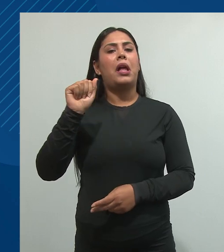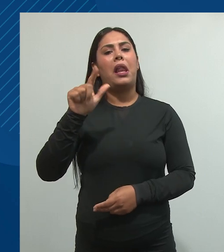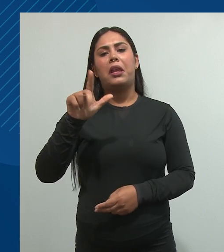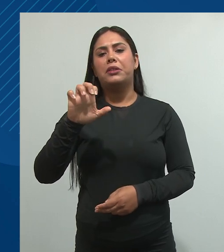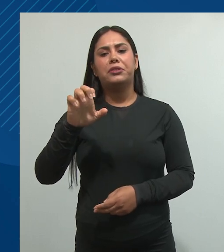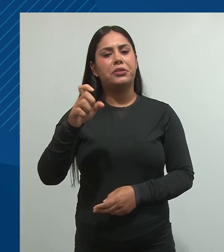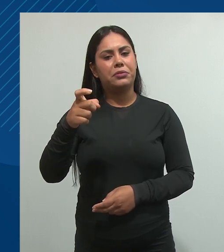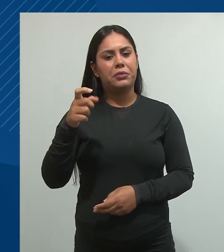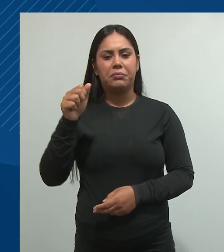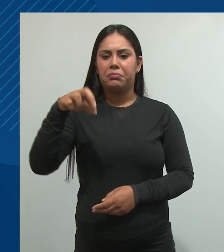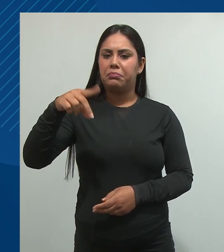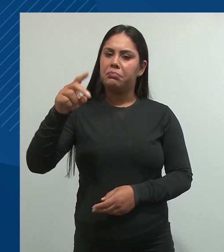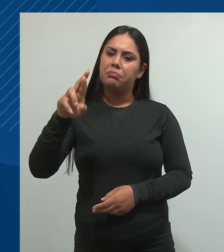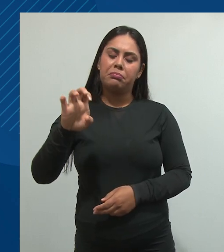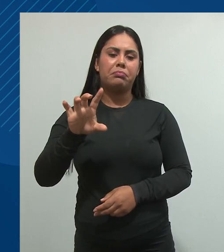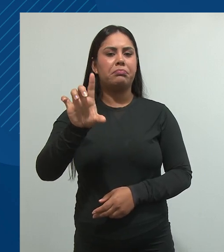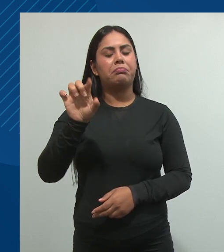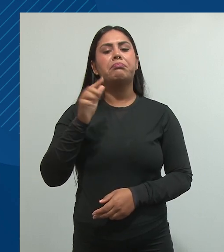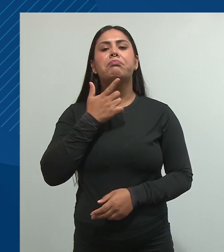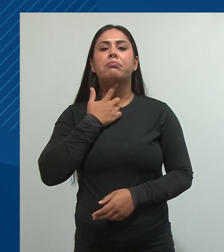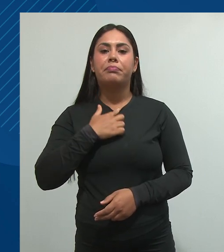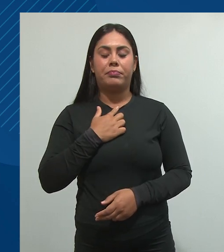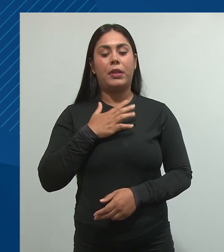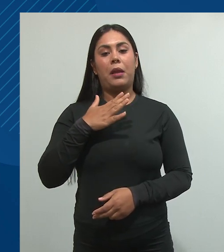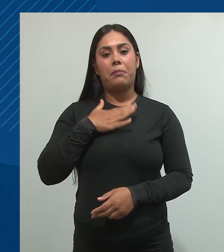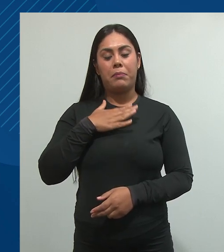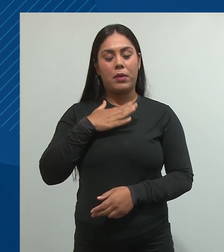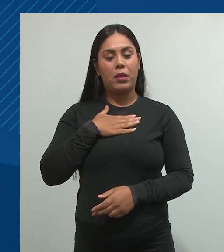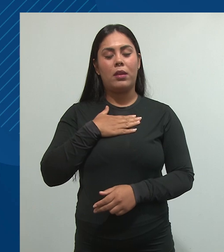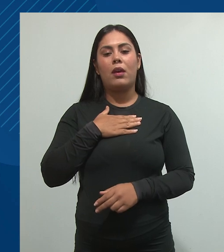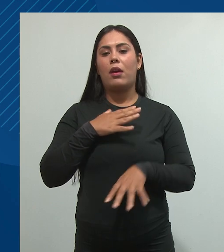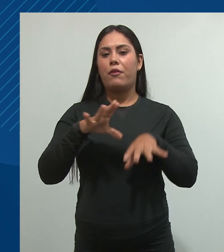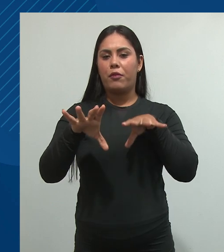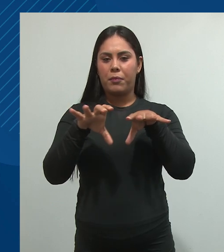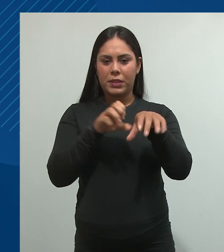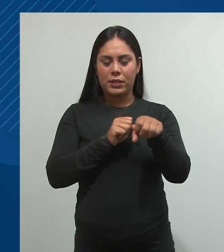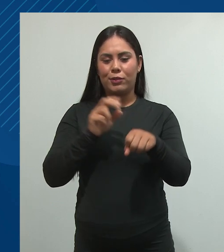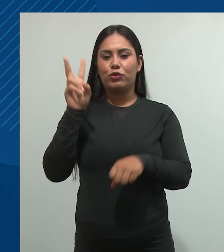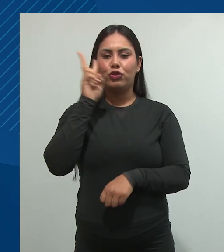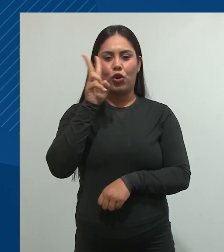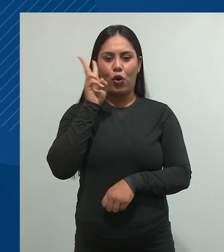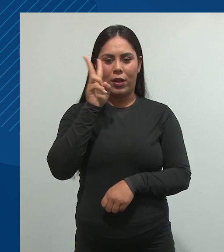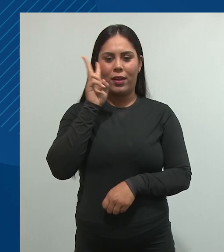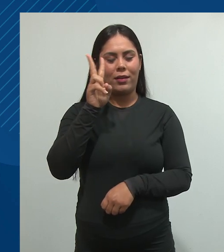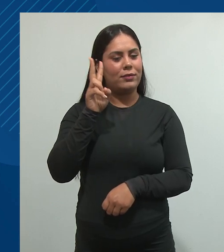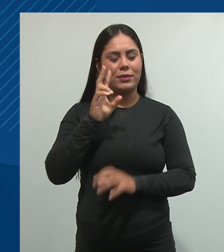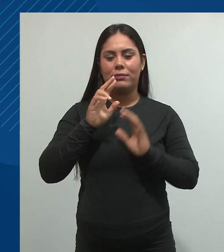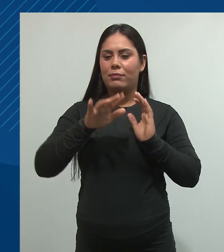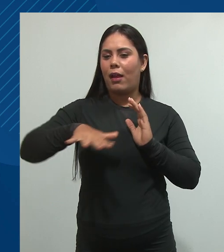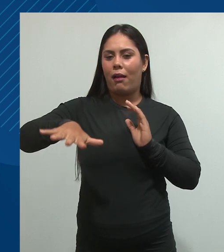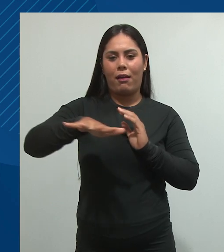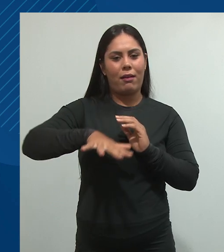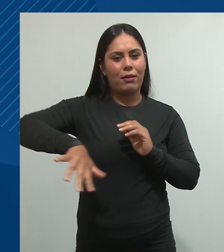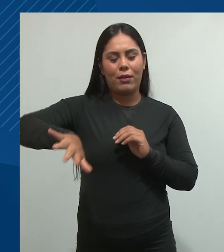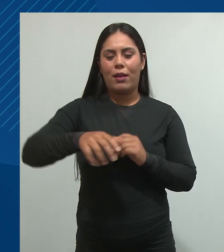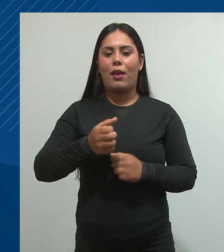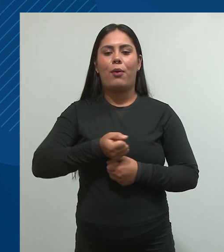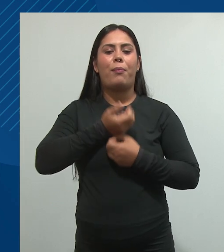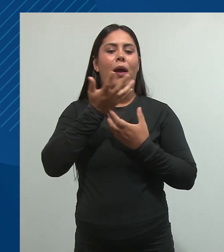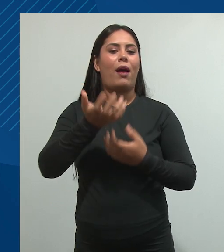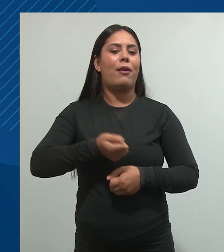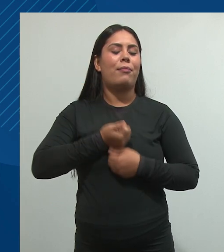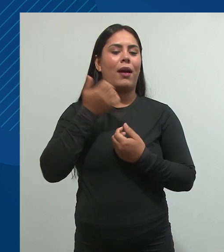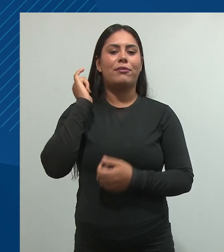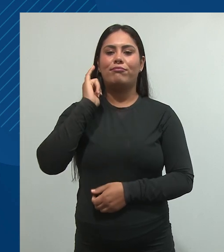fica à vontade. A minha graduação, toda a minha formação é na história, eu sou um professor de história. Eu costumo dizer que eu sou um contador de